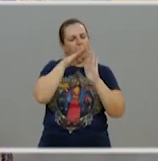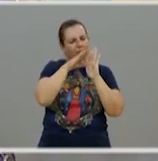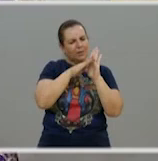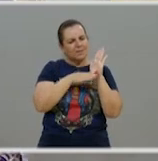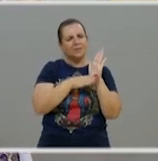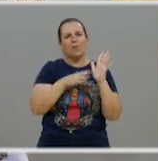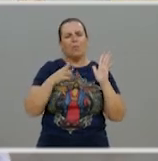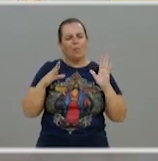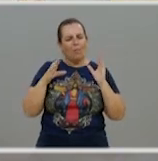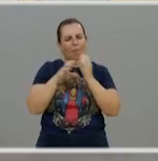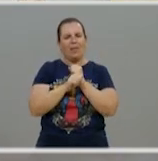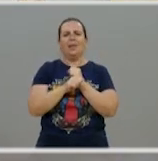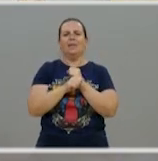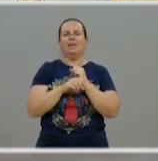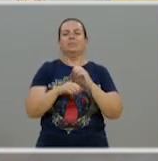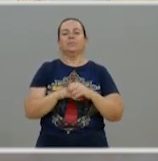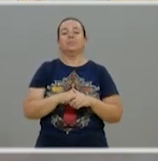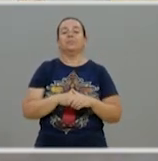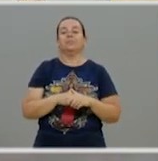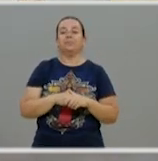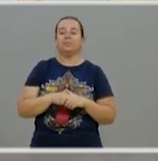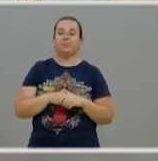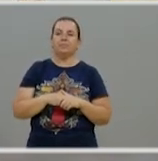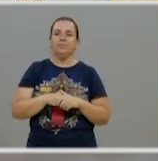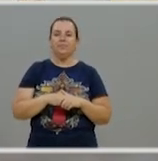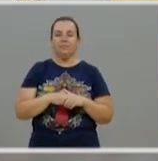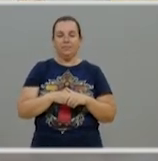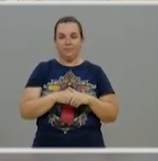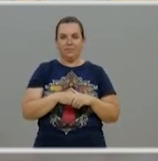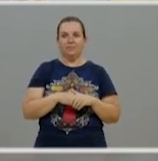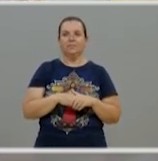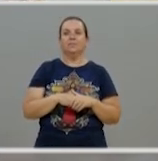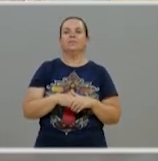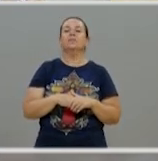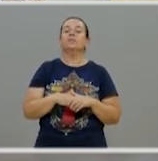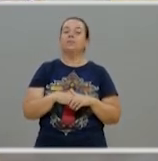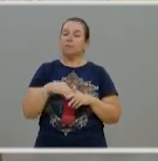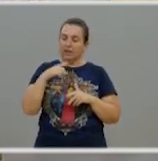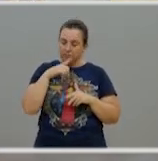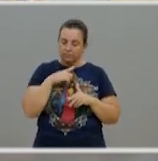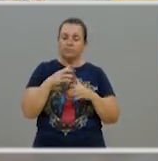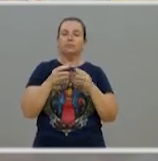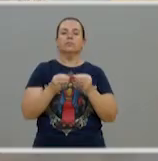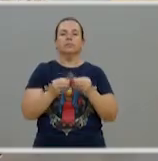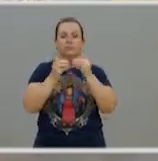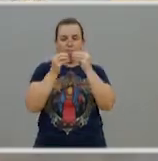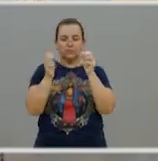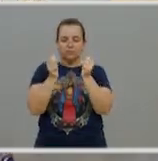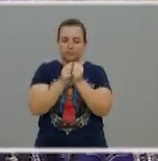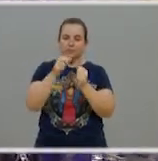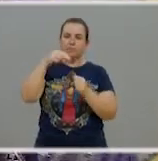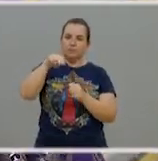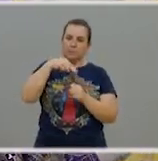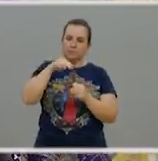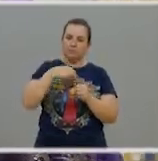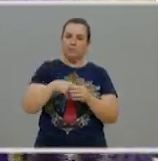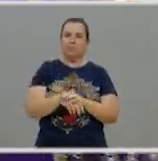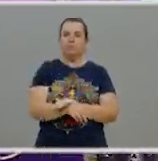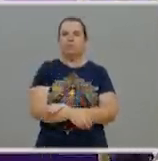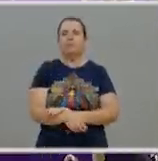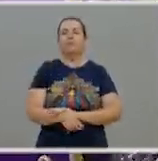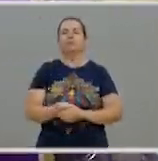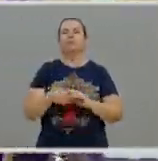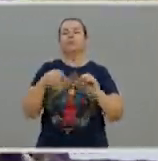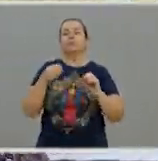depois, 4h30 da tarde, na quarta-feira, terceiro horário da missa com novena, Nossa Senhora de